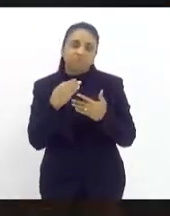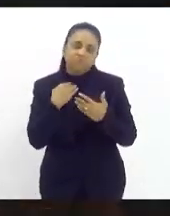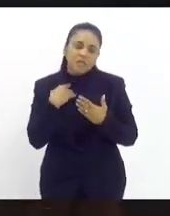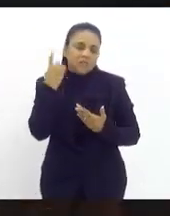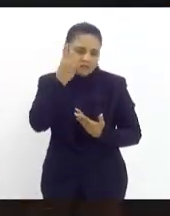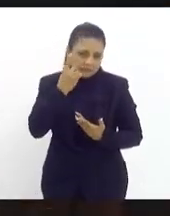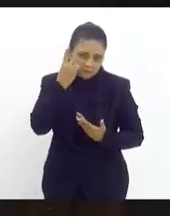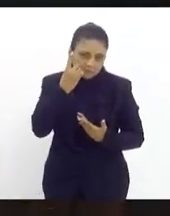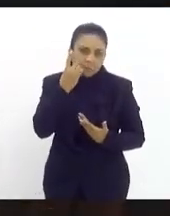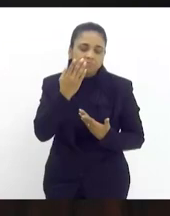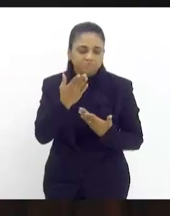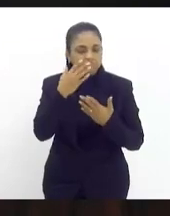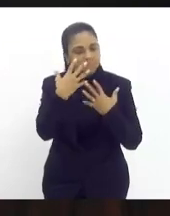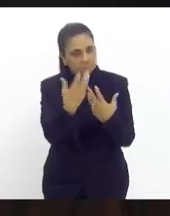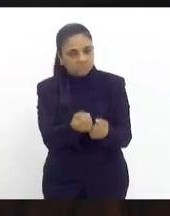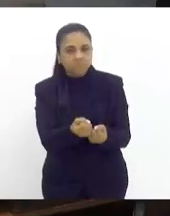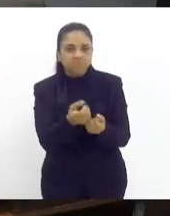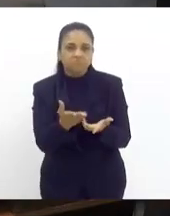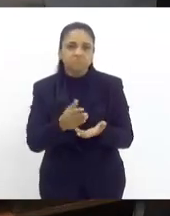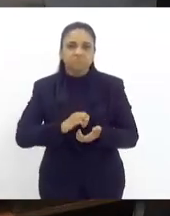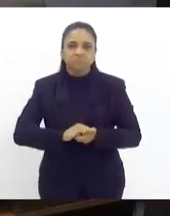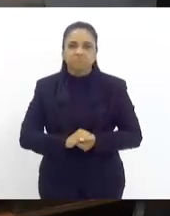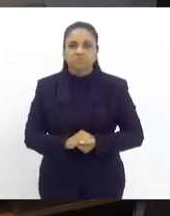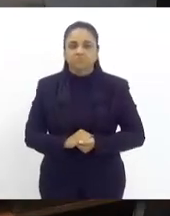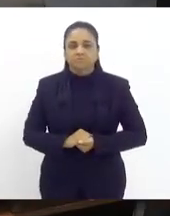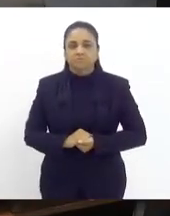o pleito vossa excelência